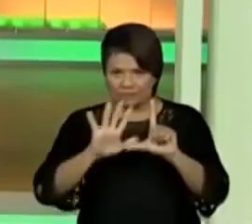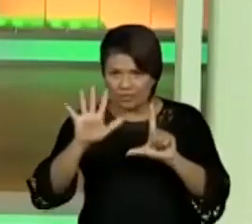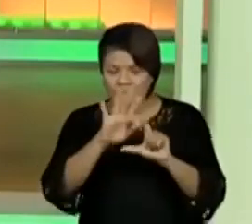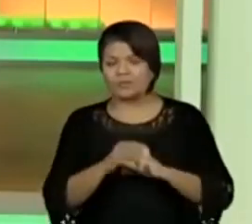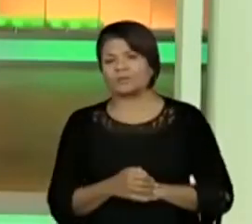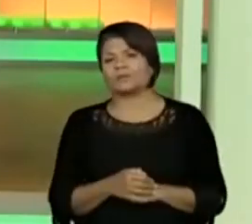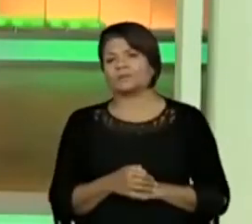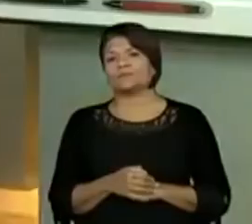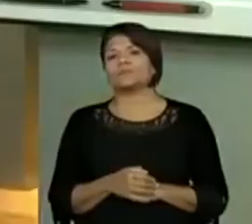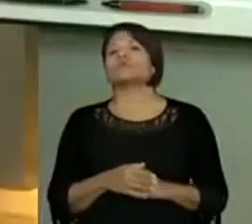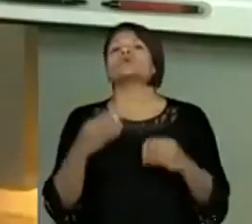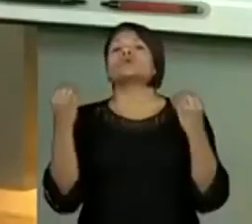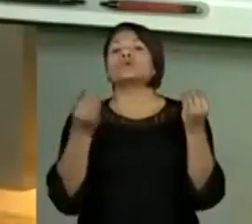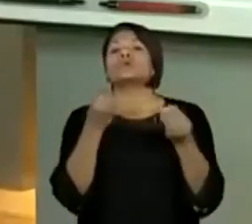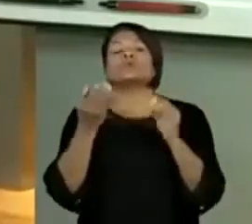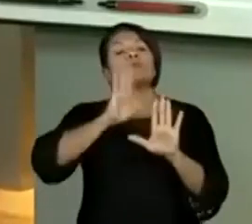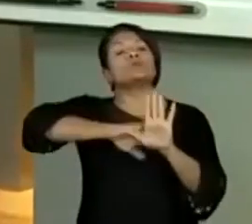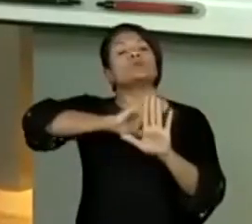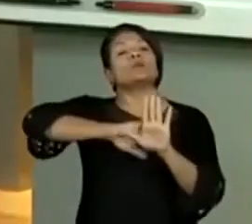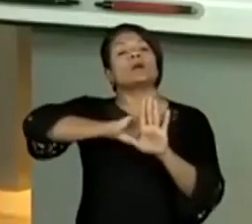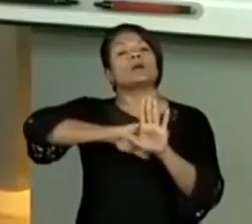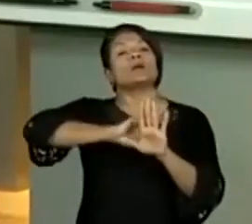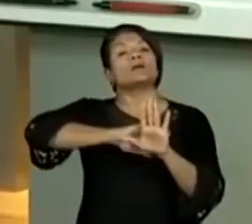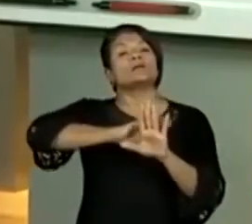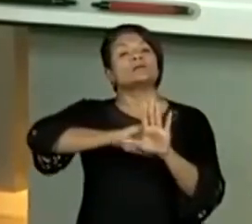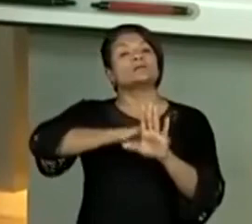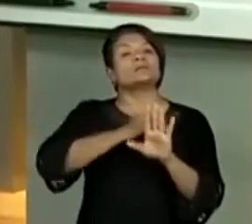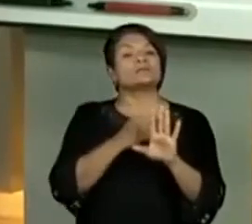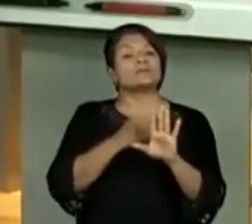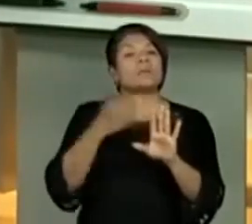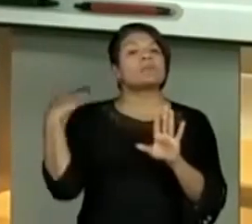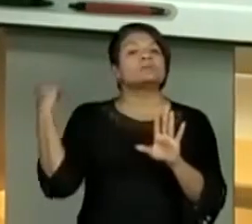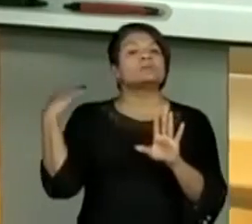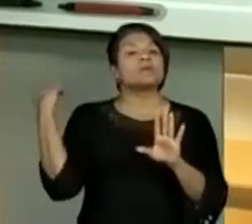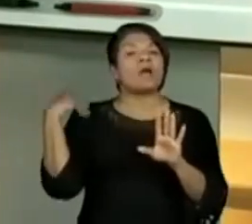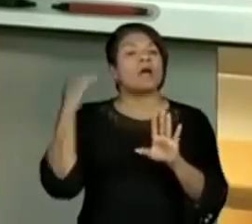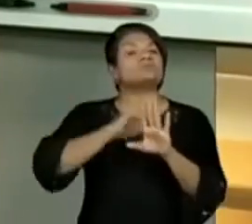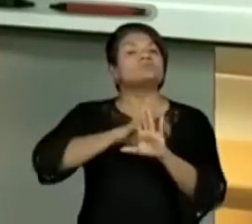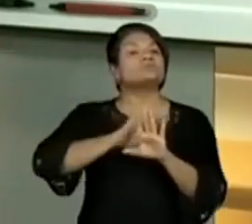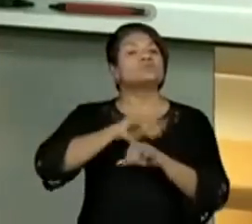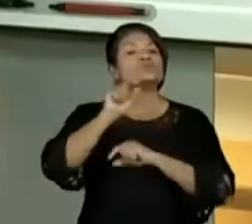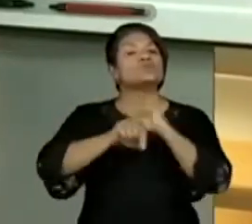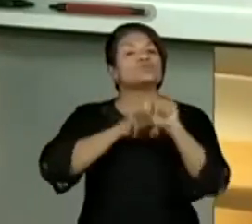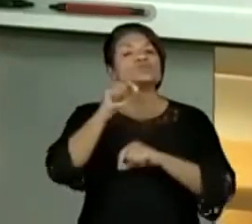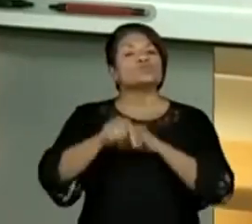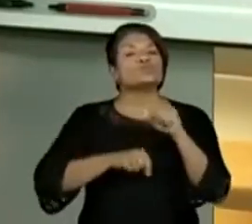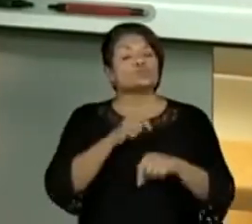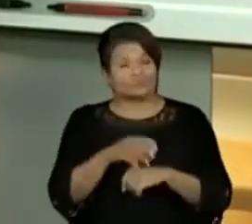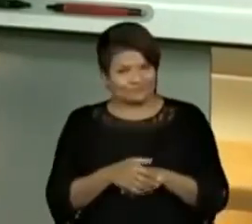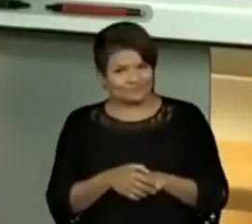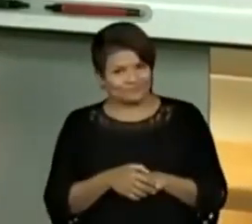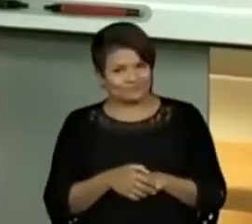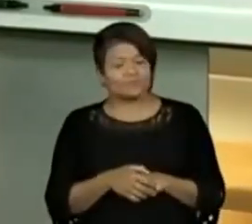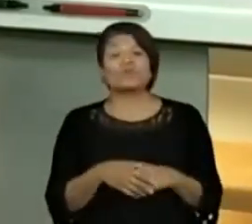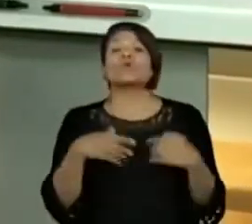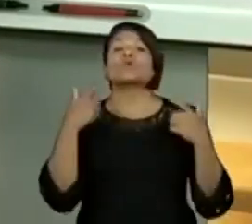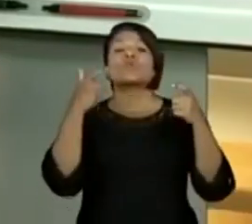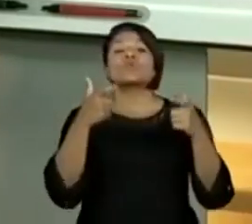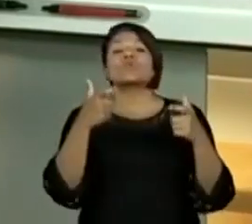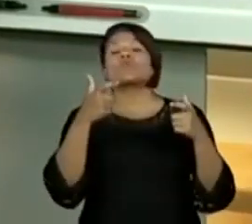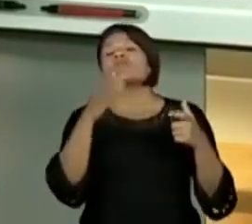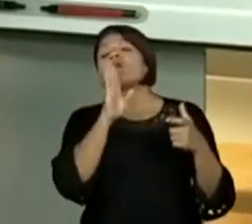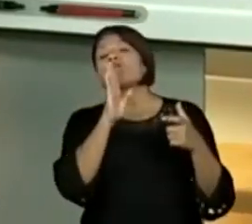sobre o que está por trás dessa questão, desse passeio virtual, qual é o espaço que a gente